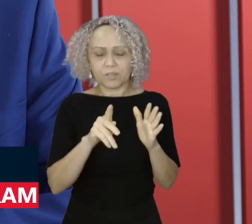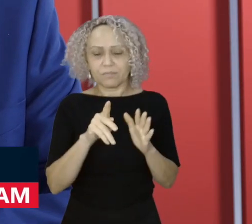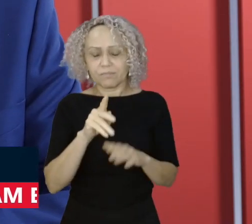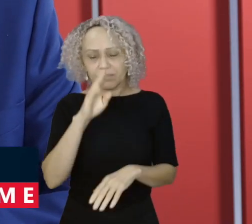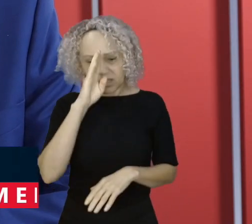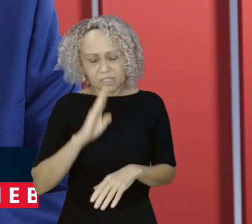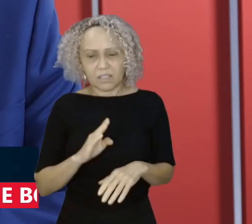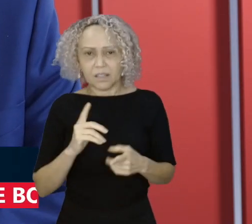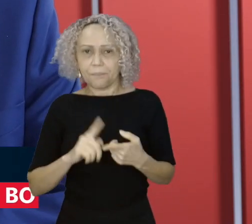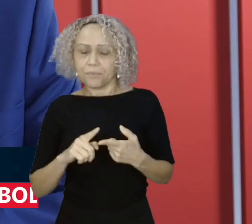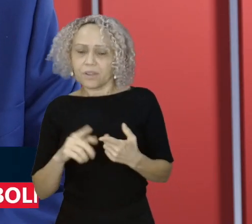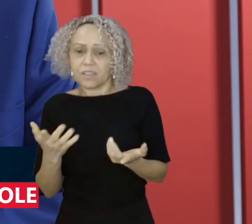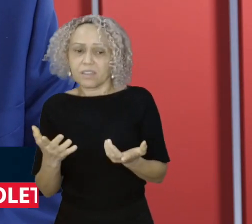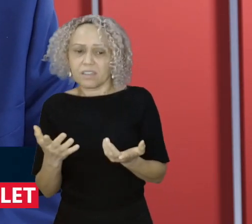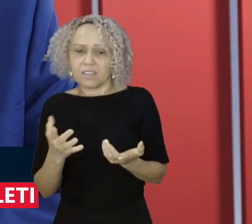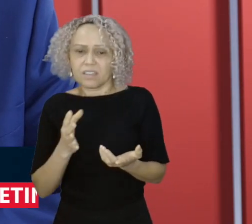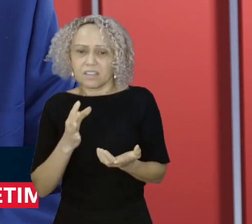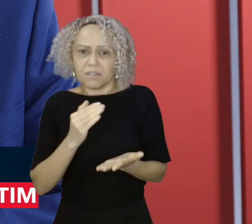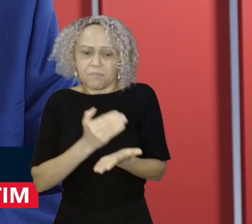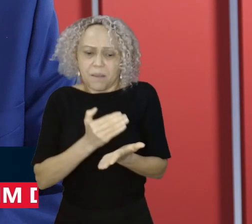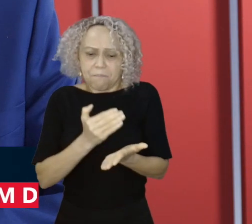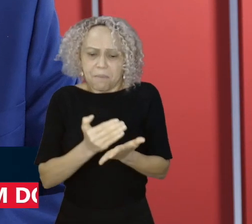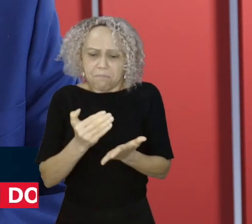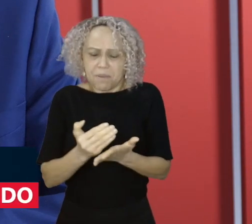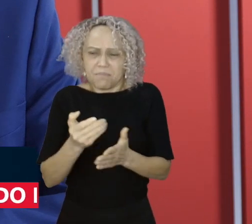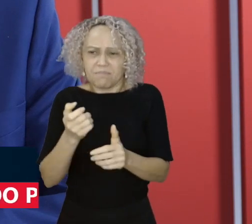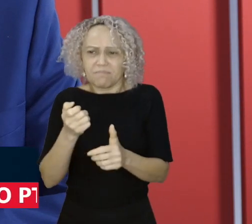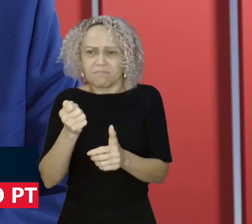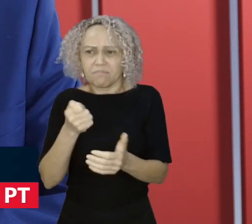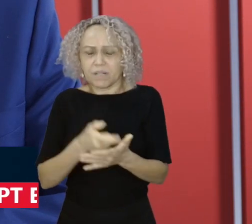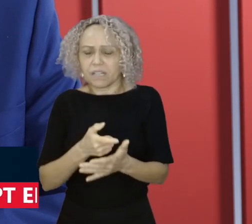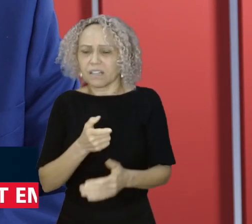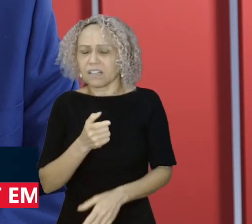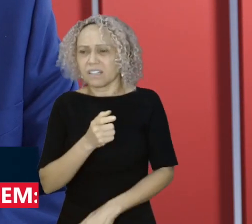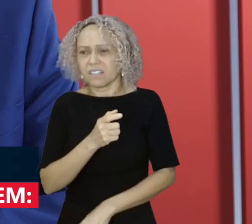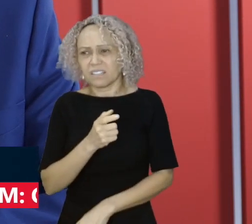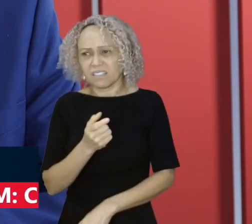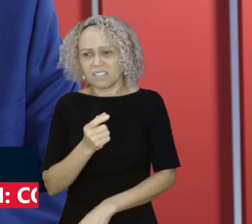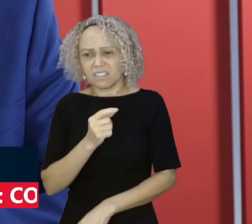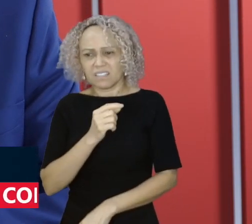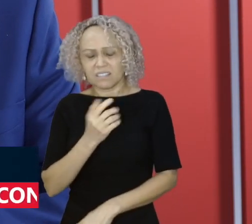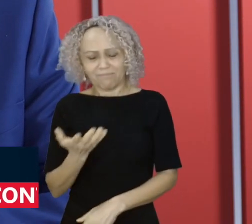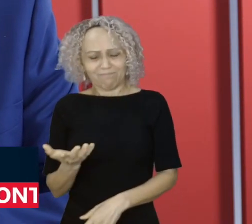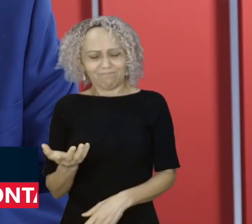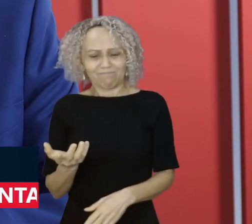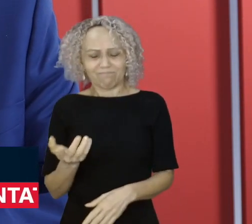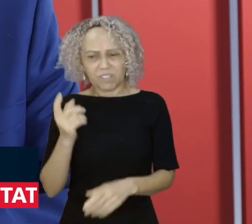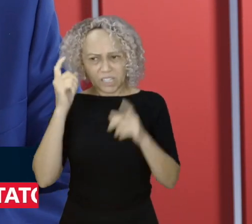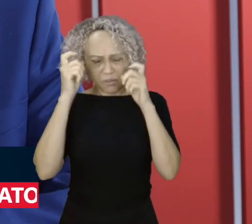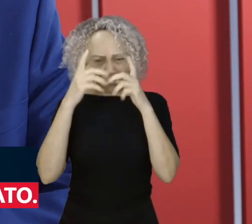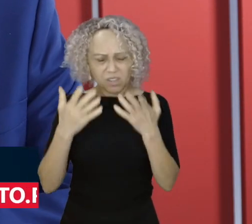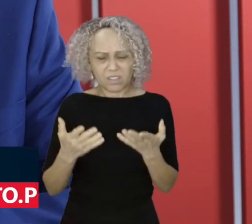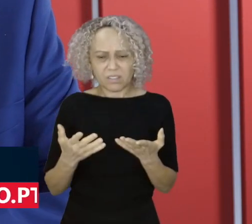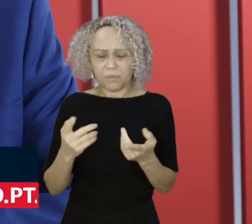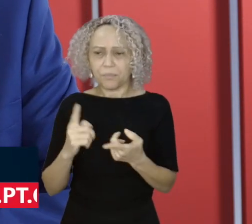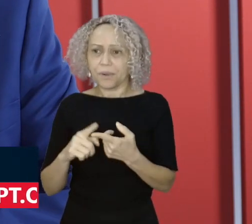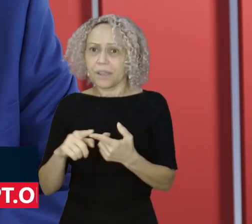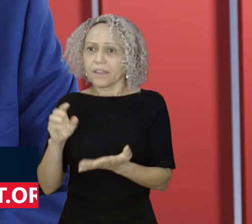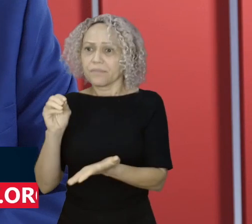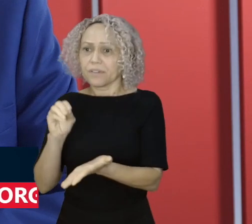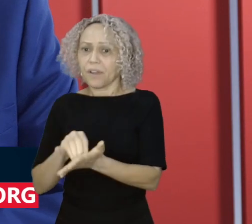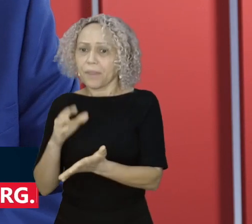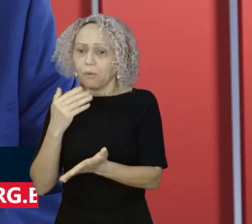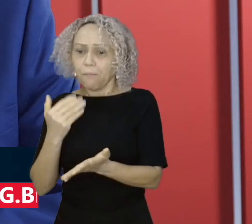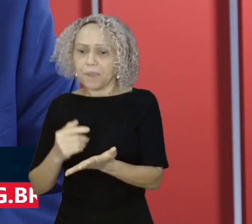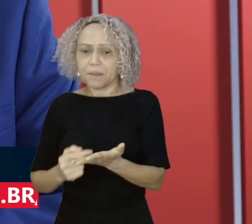é muito bom a gente também colocar, Amanda, que o Rio de Janeiro, né, e eu vou falar do Rio, depois falo do Brasil, o Rio de Janeiro tem um déficit habitacional